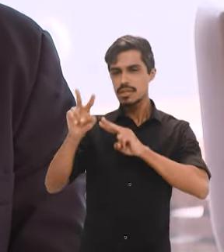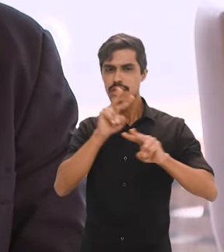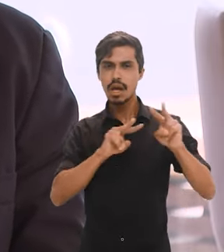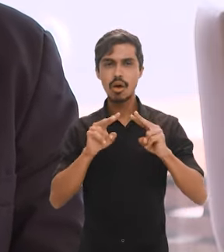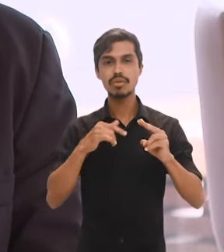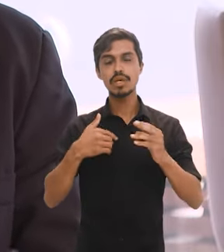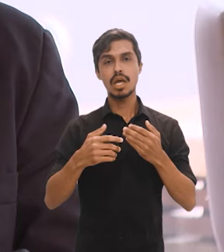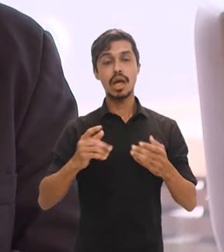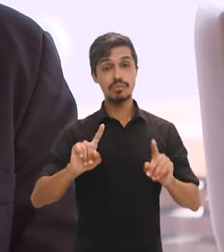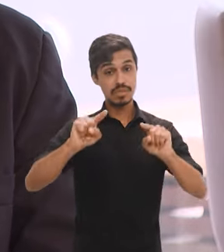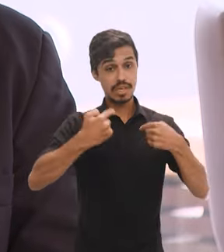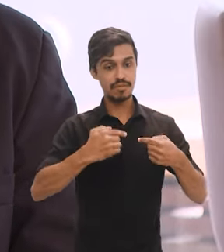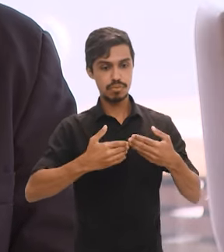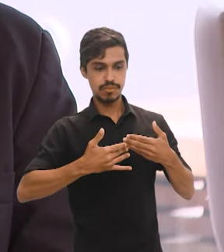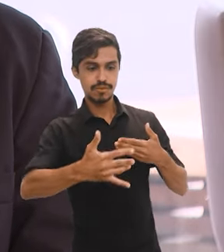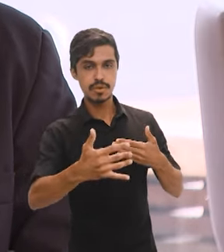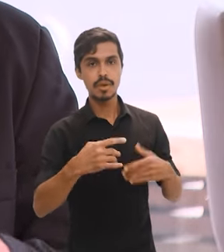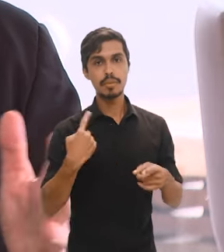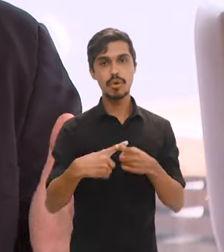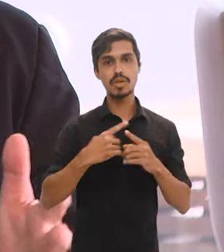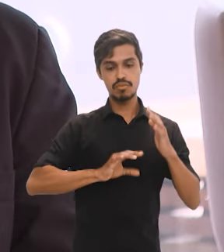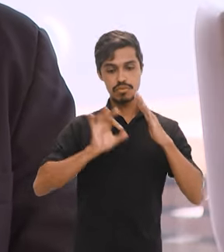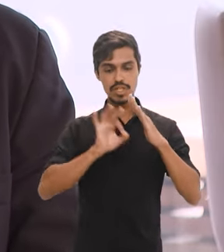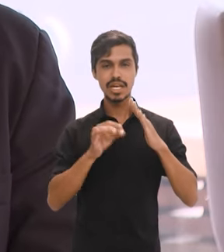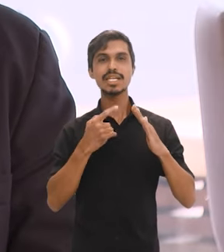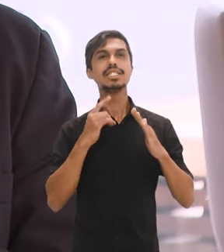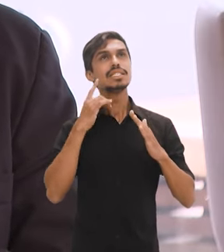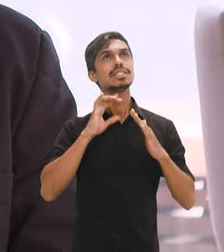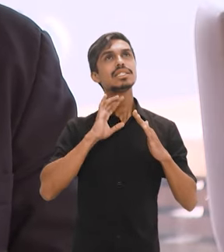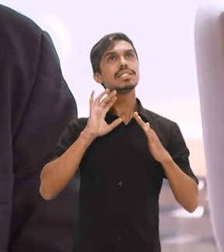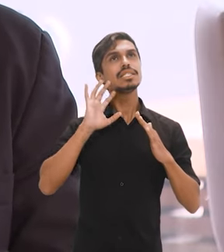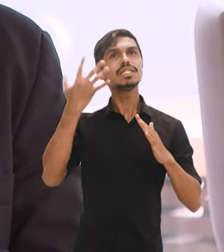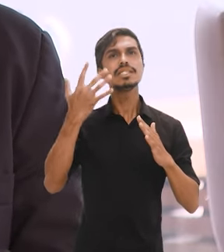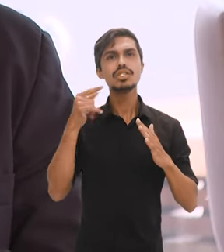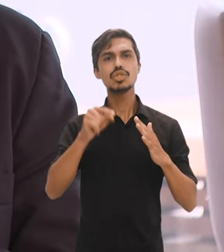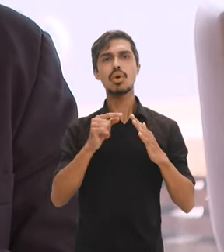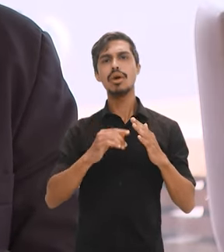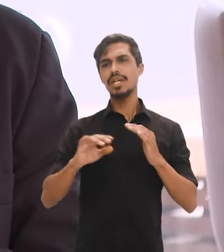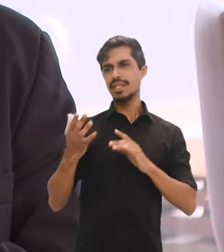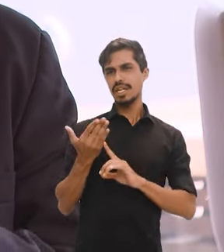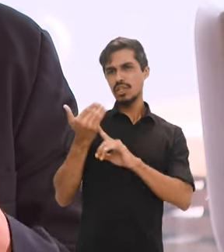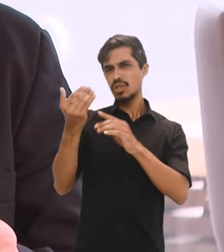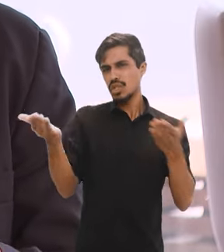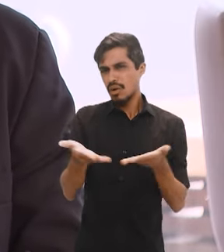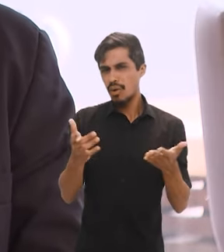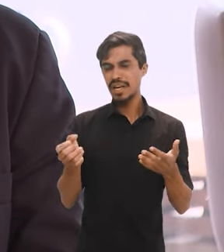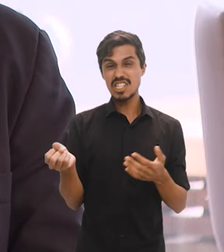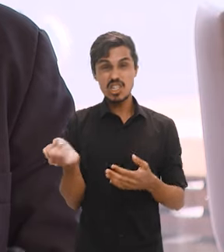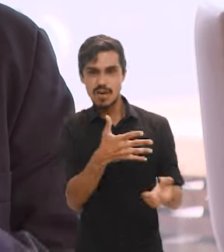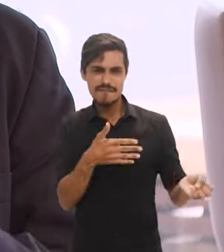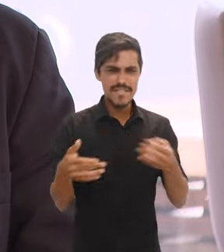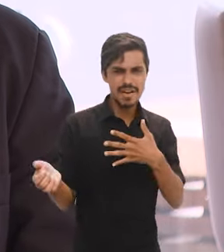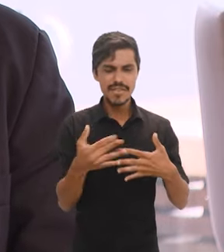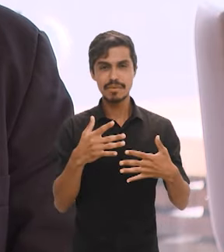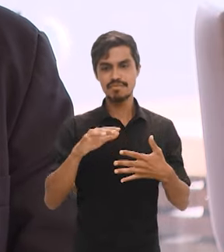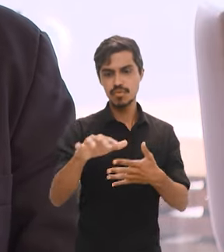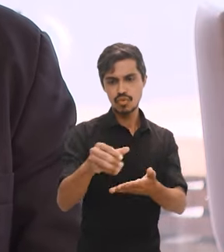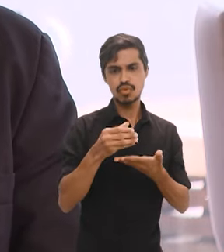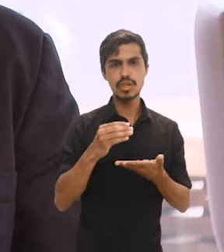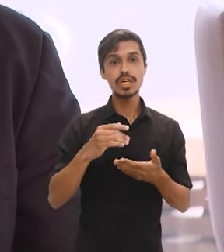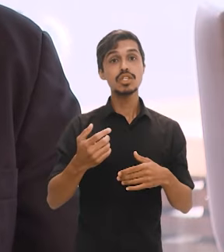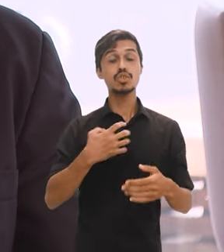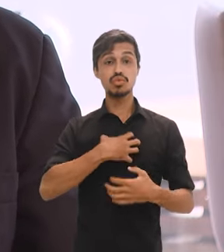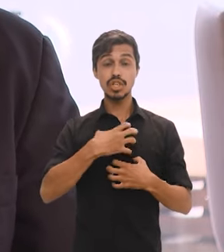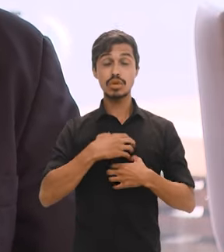frente do IBGE, com o objetivo de usar, então, as tecnologias mais avançadas para podermos ter melhores informações, com menor custo